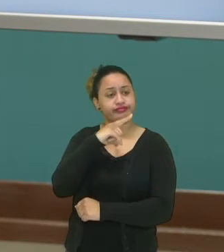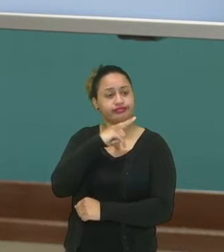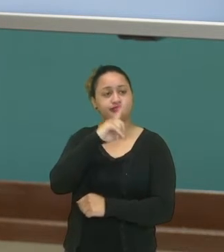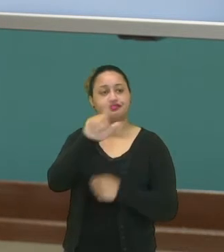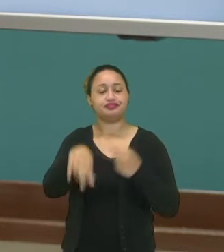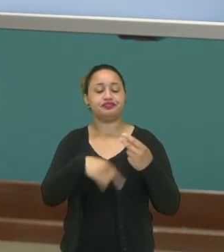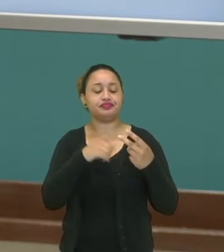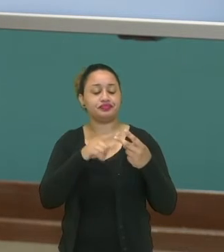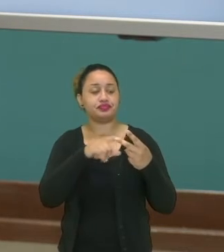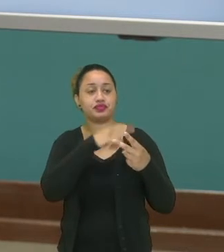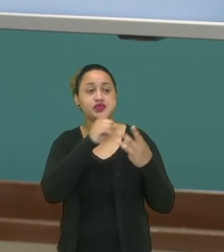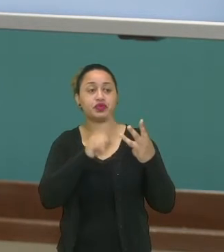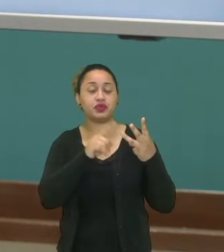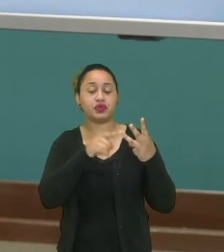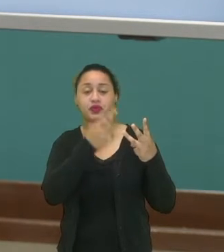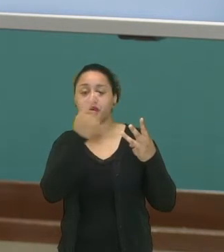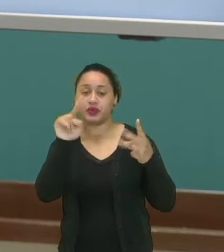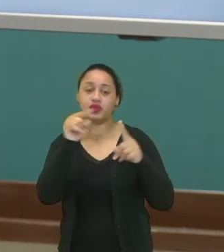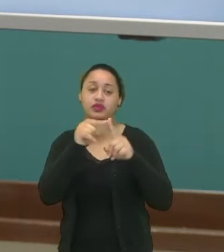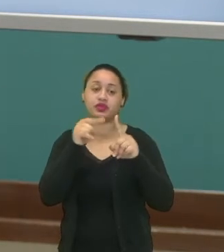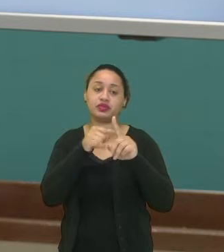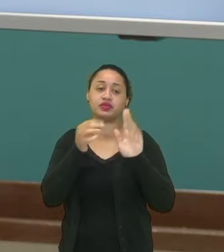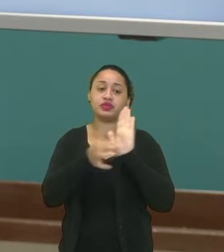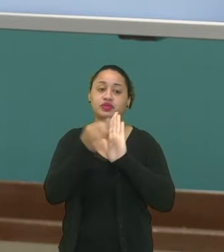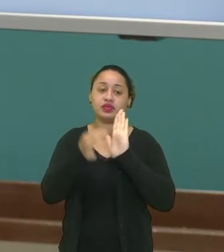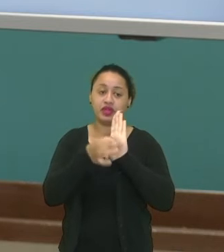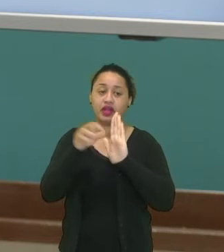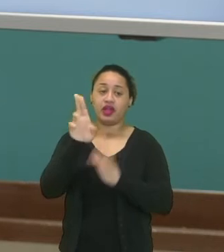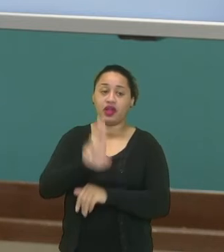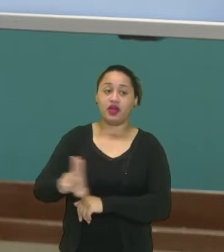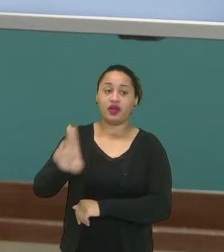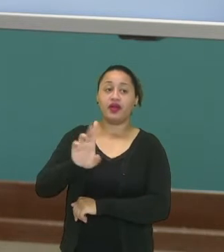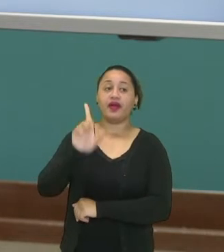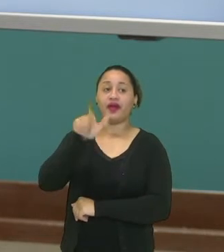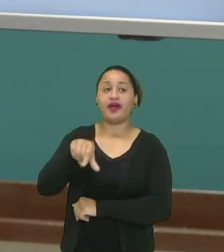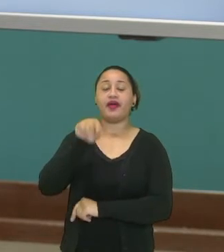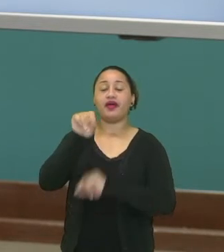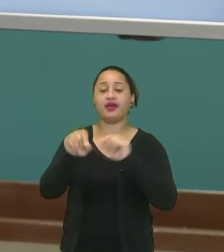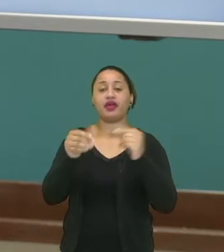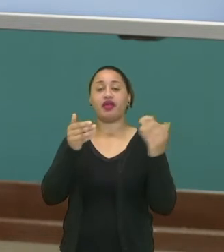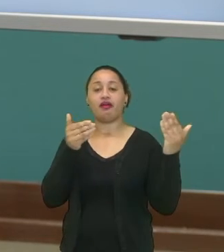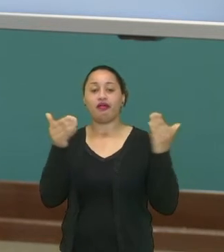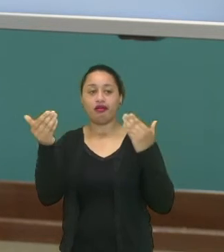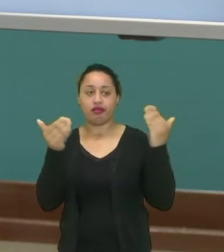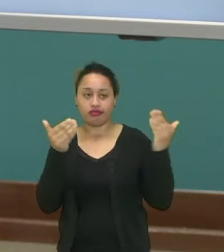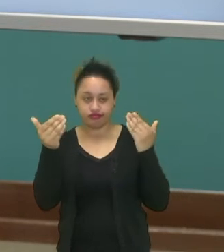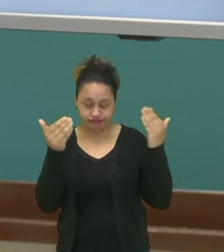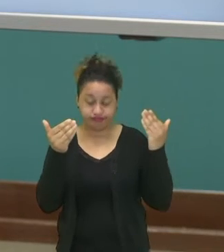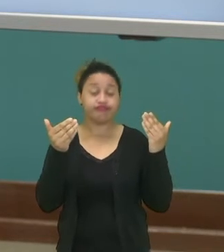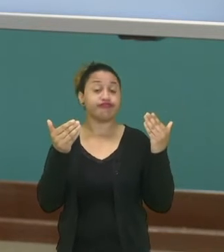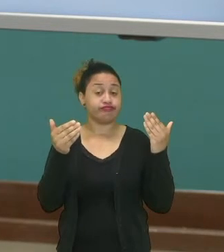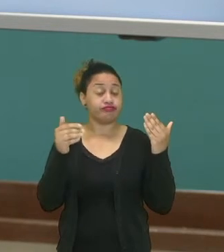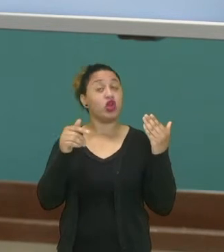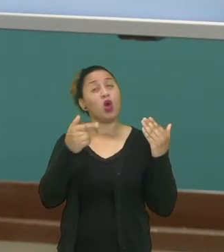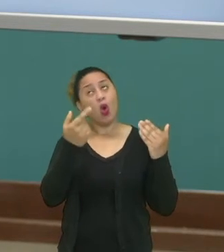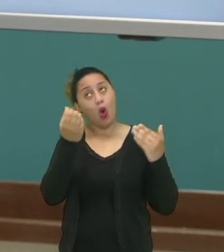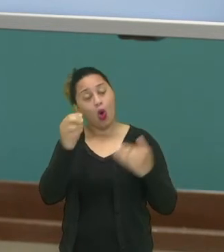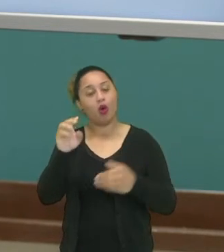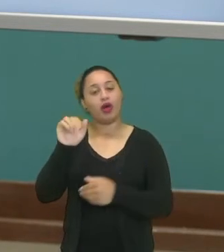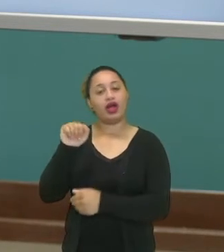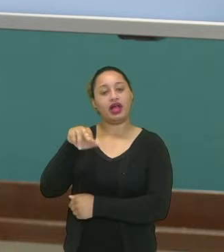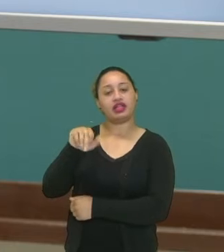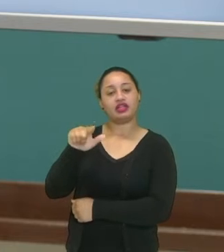experimentalismo. Um outro argumento bastante usado é o argumento de comparação, também chamado